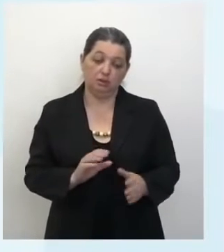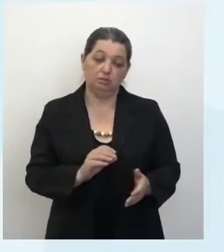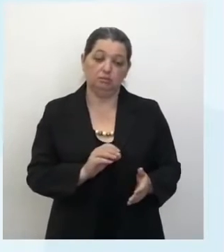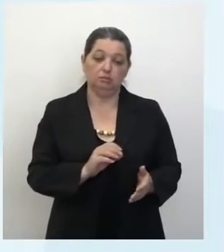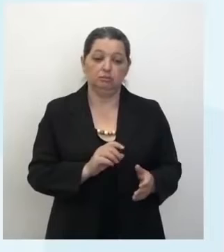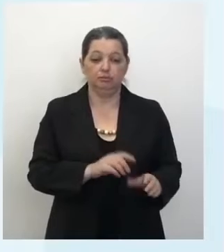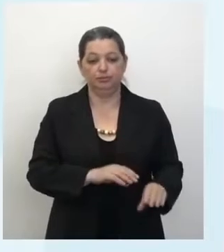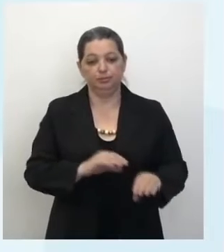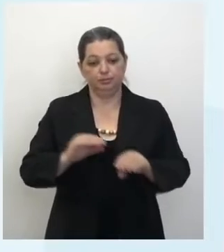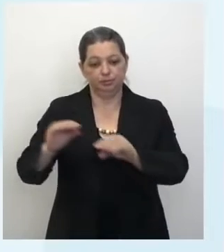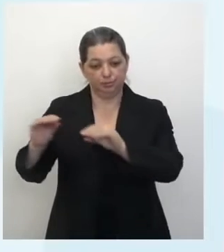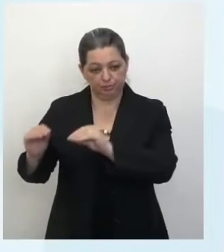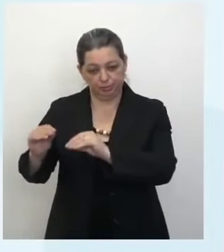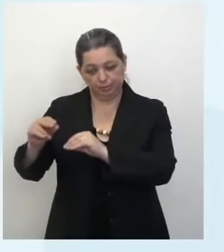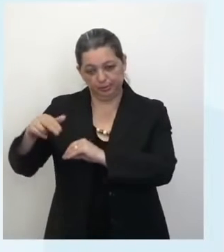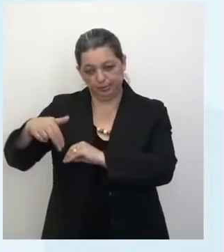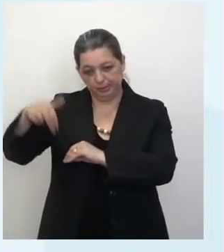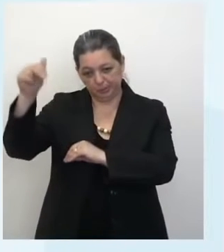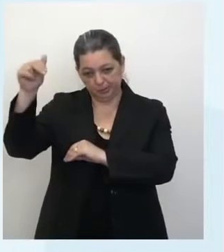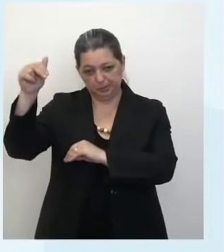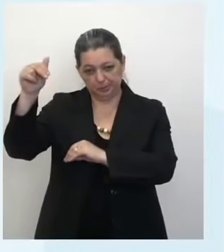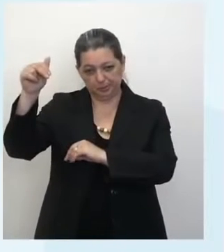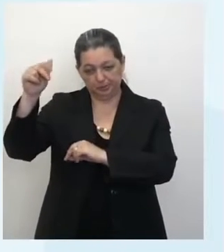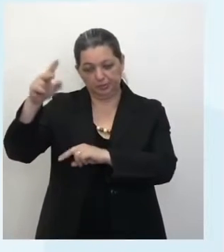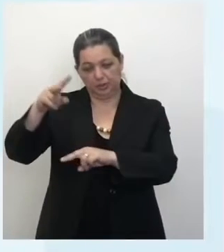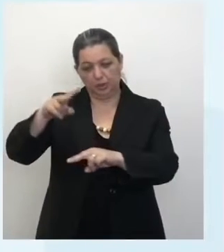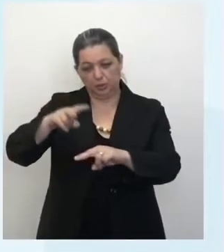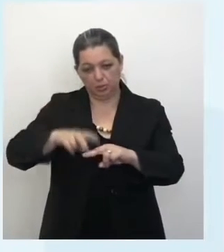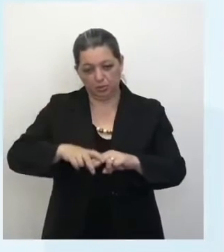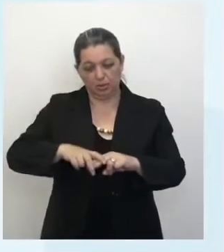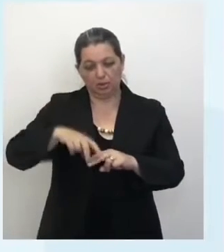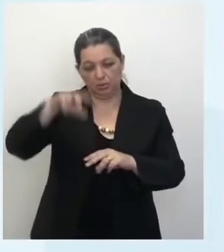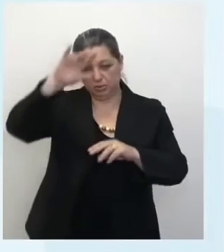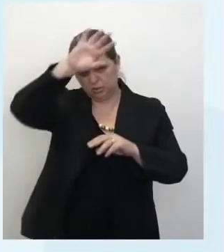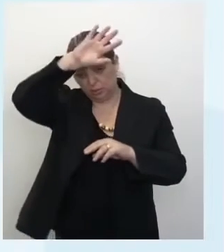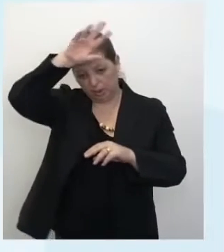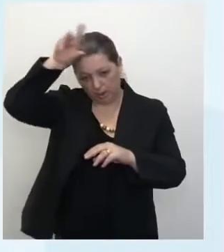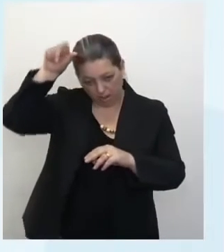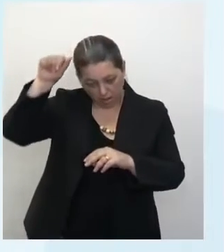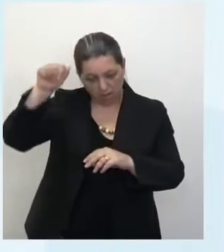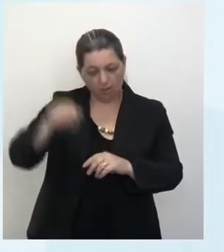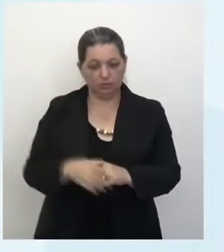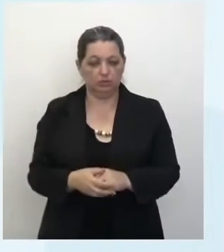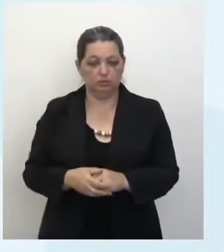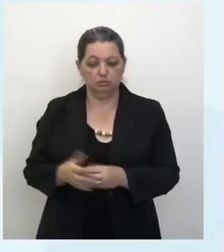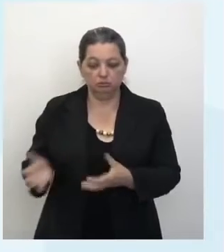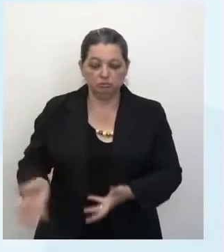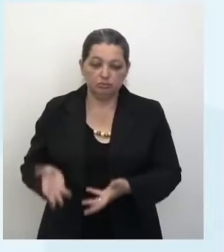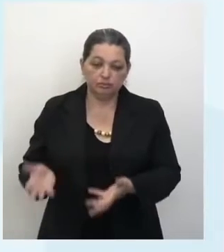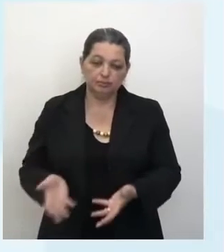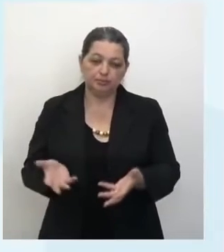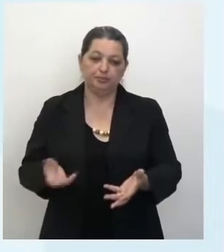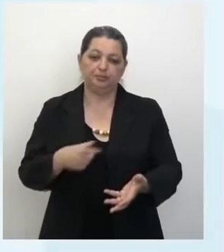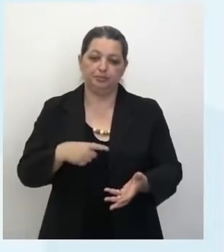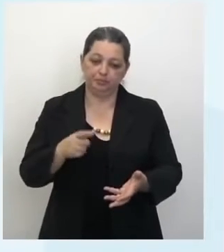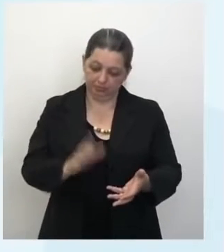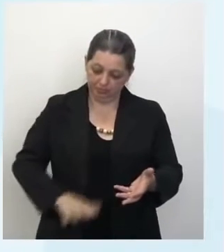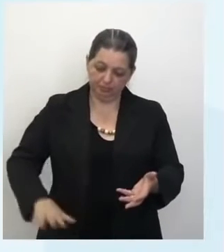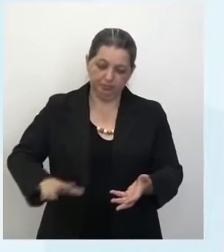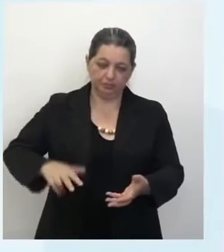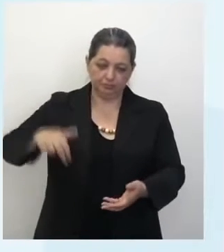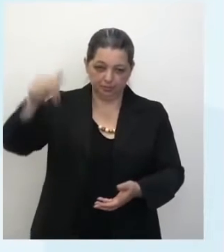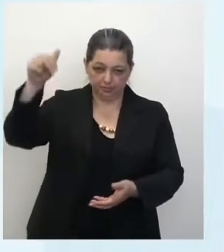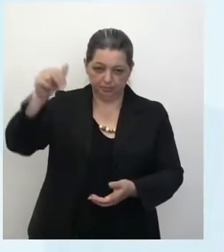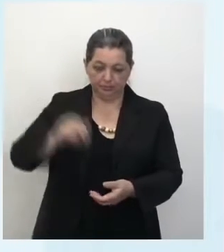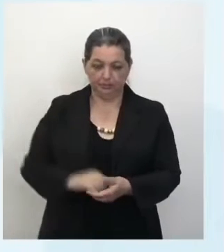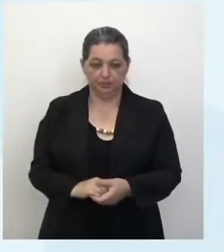região norte, né, principalmente aí por causa da Zona Franca de Manaus, né, pelos incentivos que estão dando para a região norte,